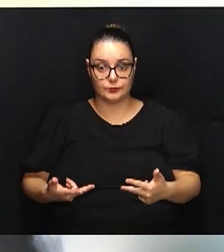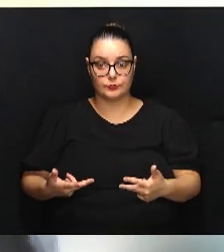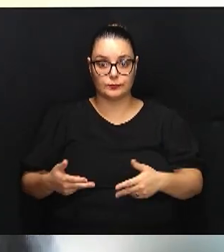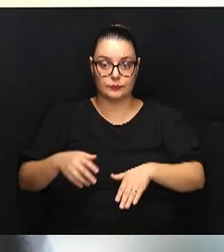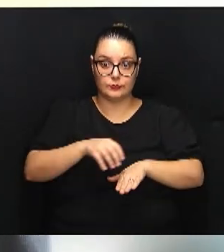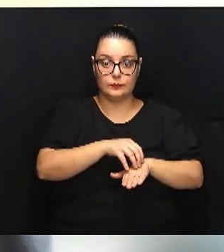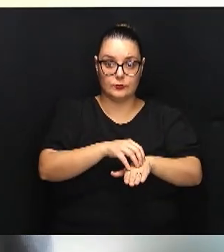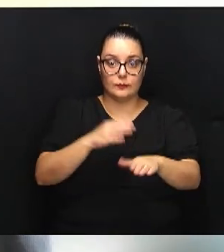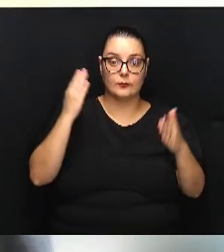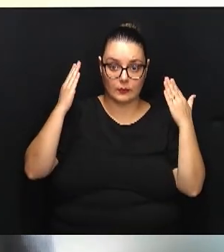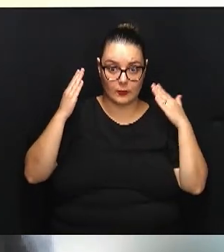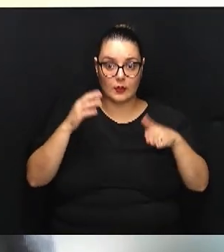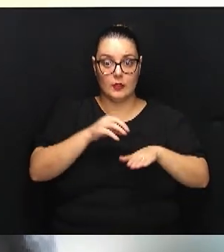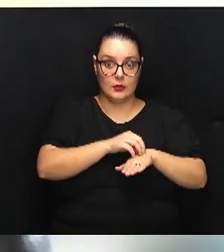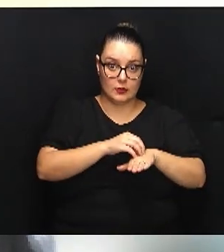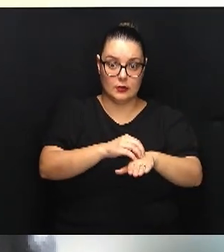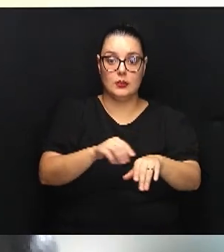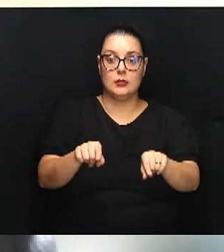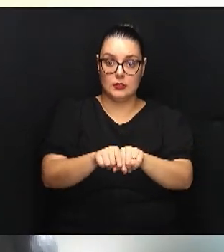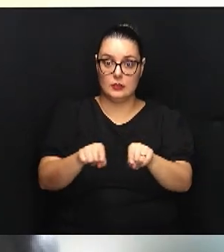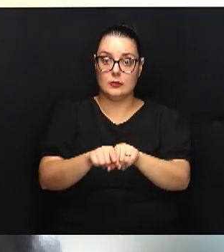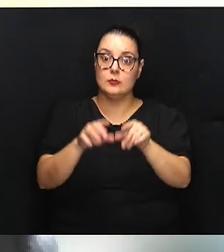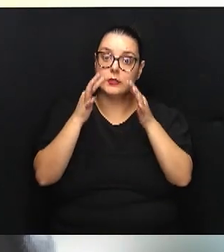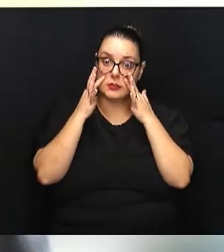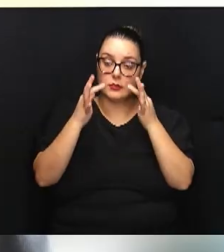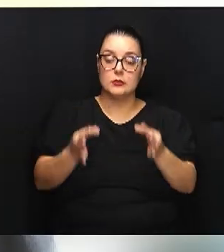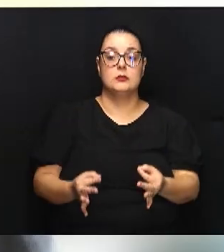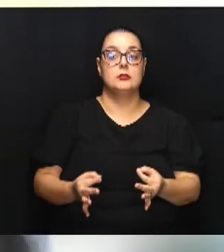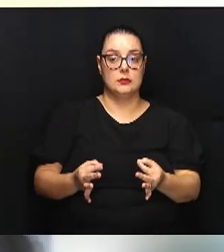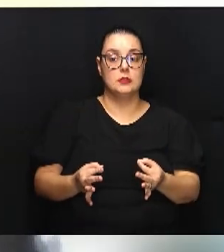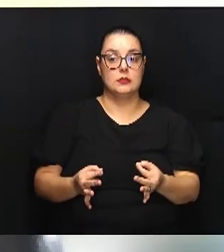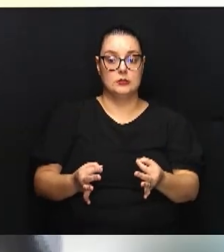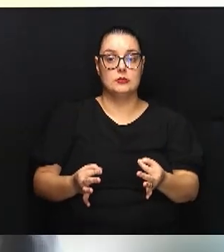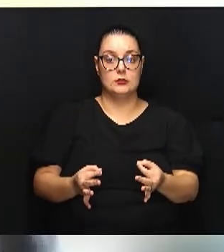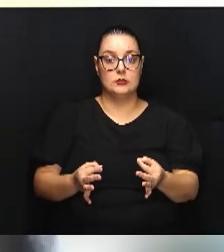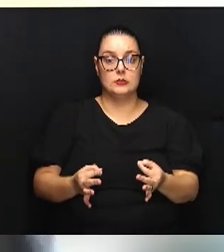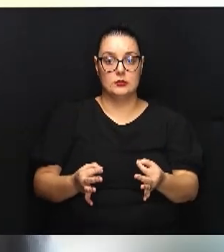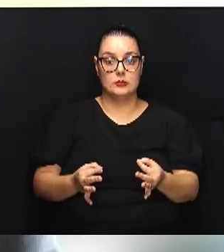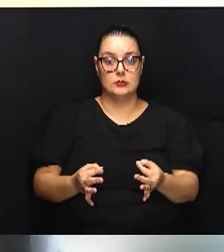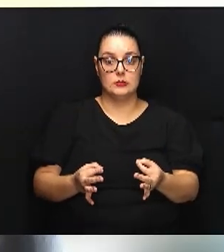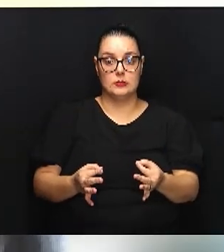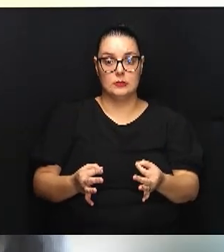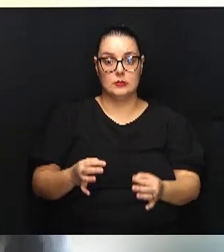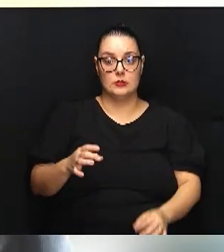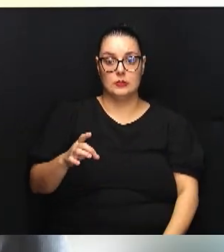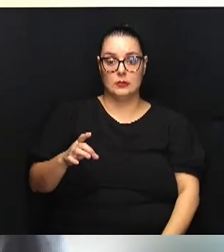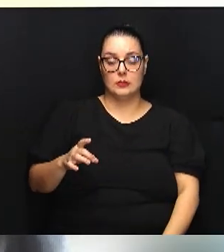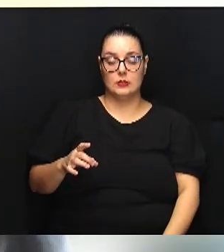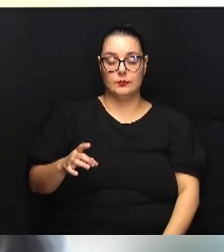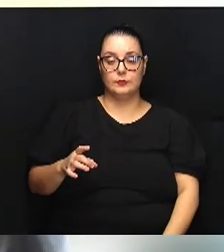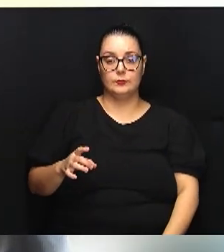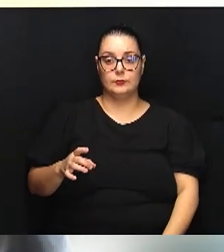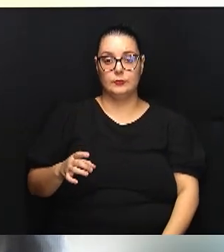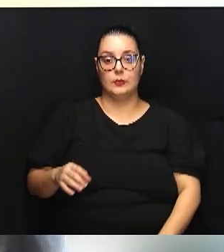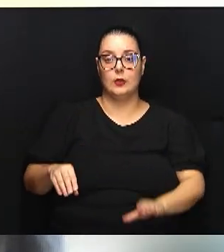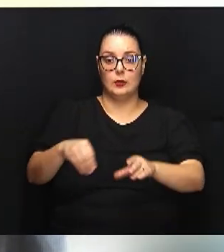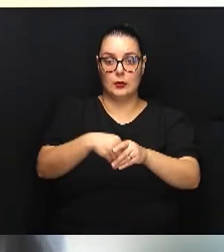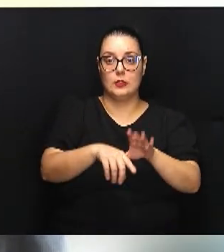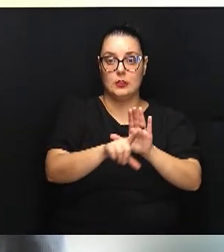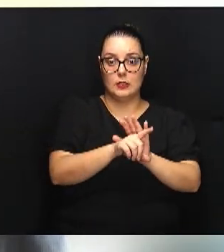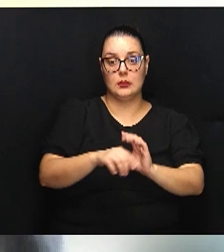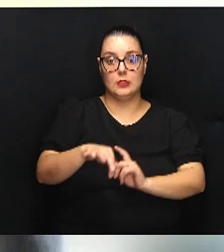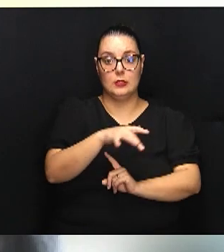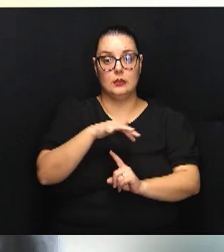transporte, né, daquele produto, que está conduzindo o caminhão, eventualmente, também se atente ao